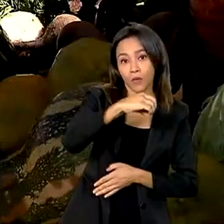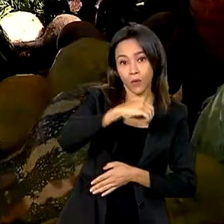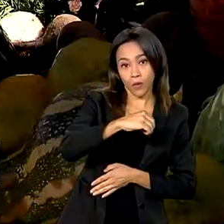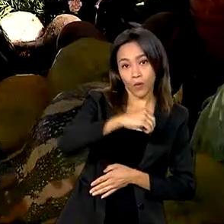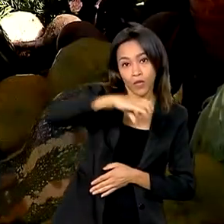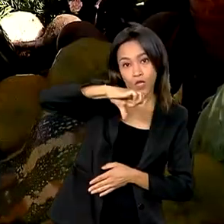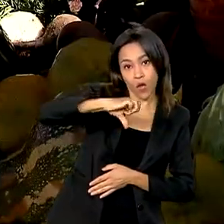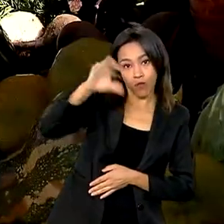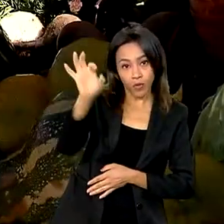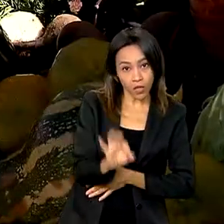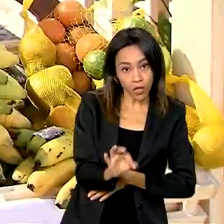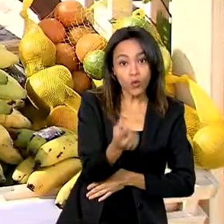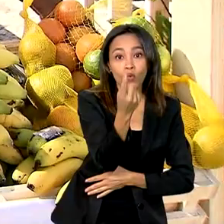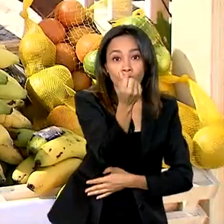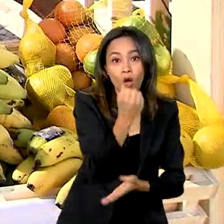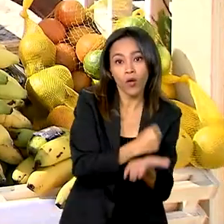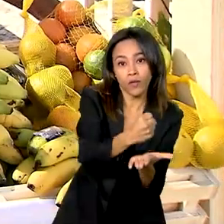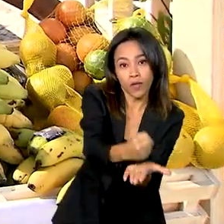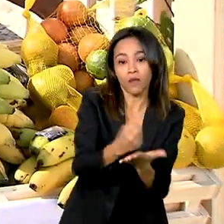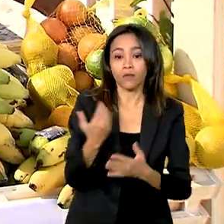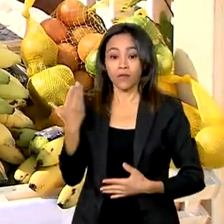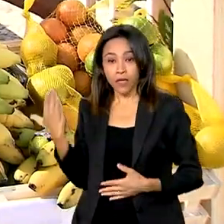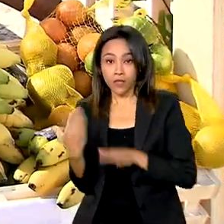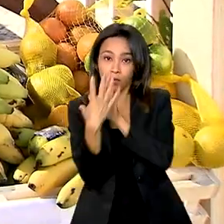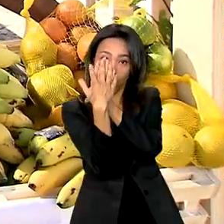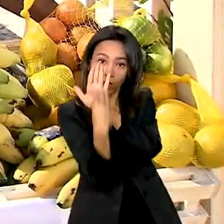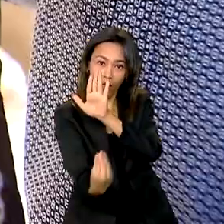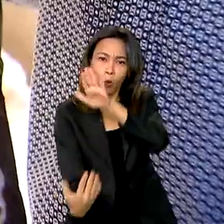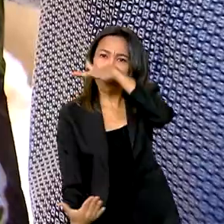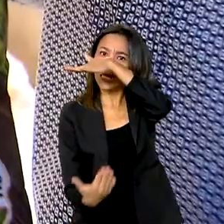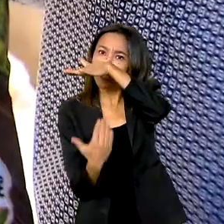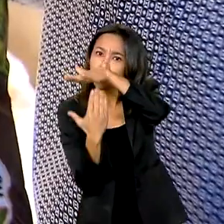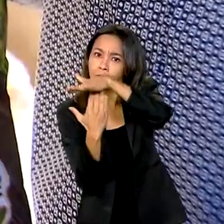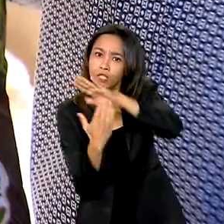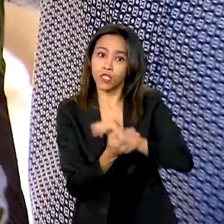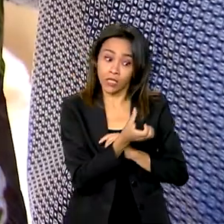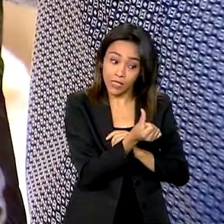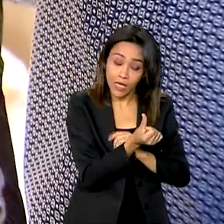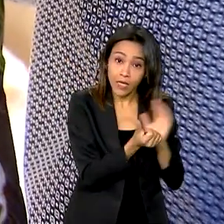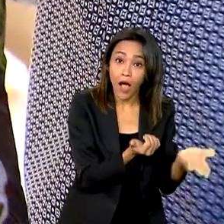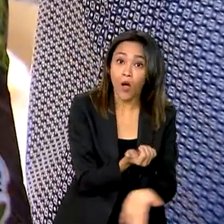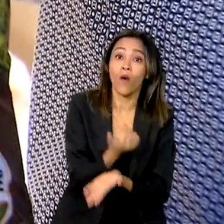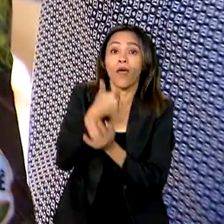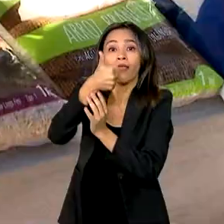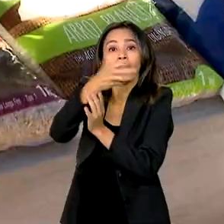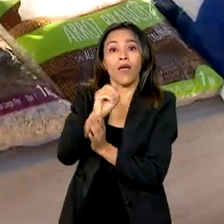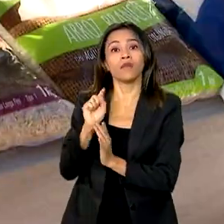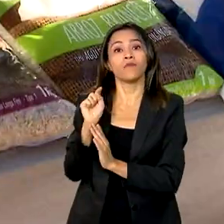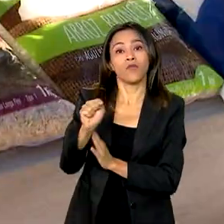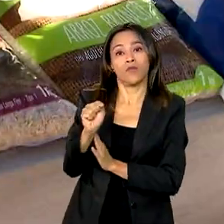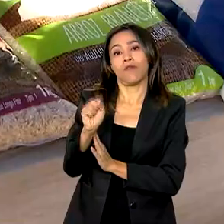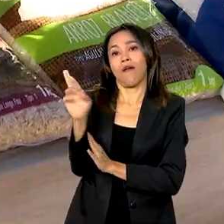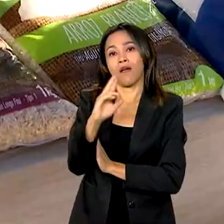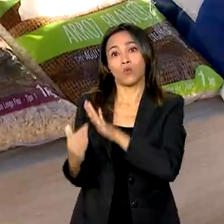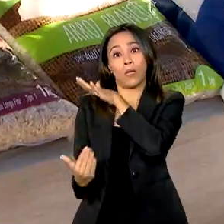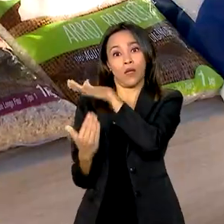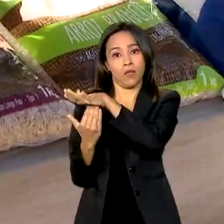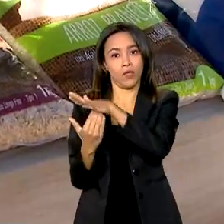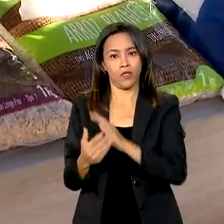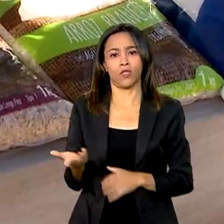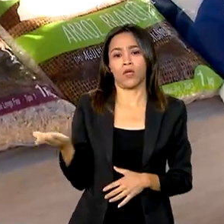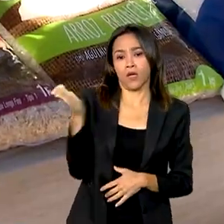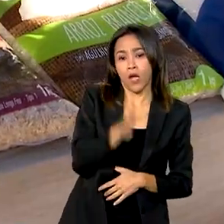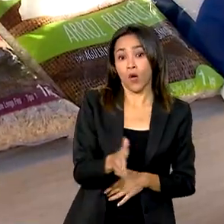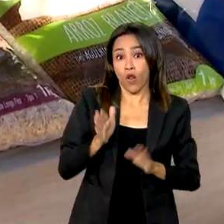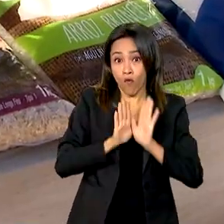contratado. Nessa modalidade, o limite de crédito passou de 6 mil para 10 mil reais. Já a linha específica